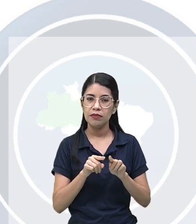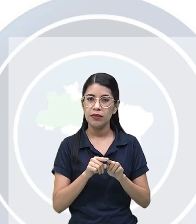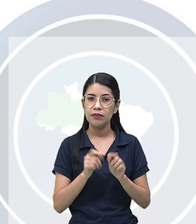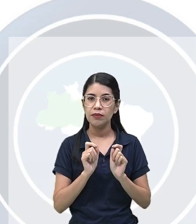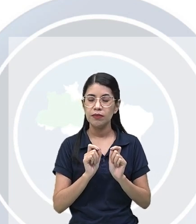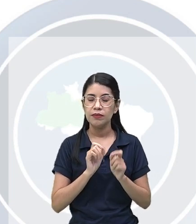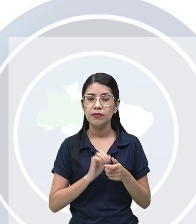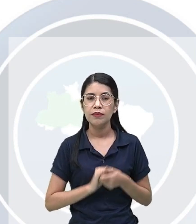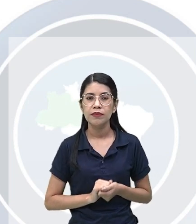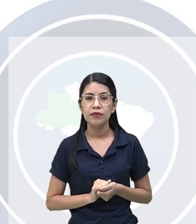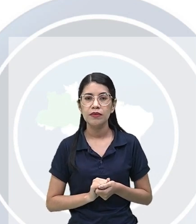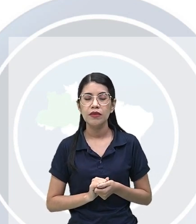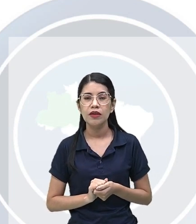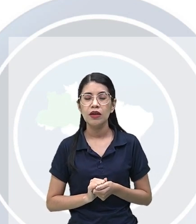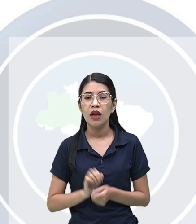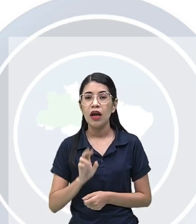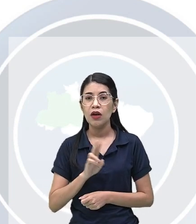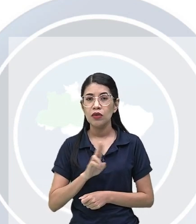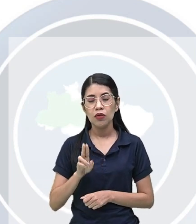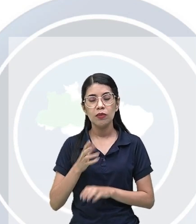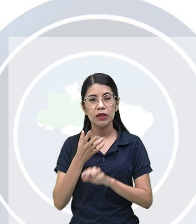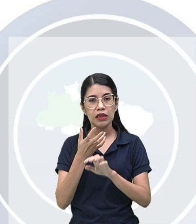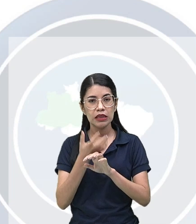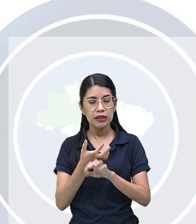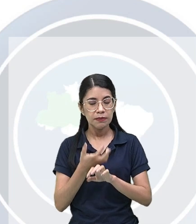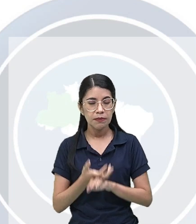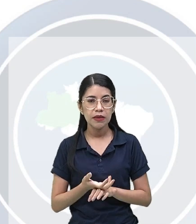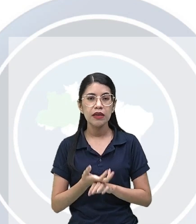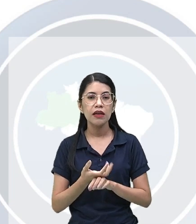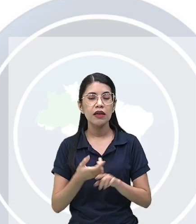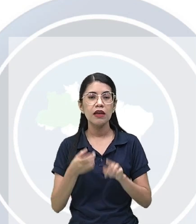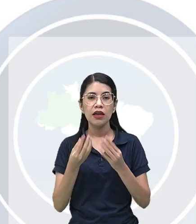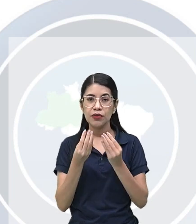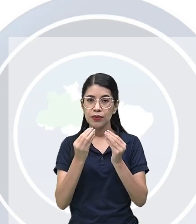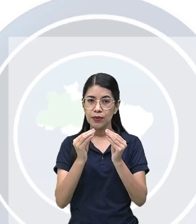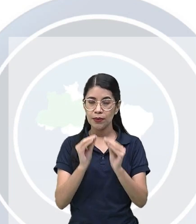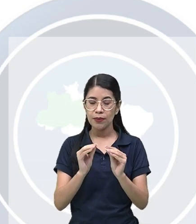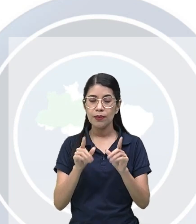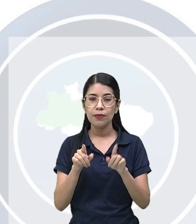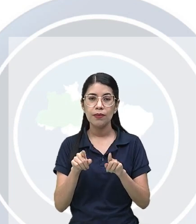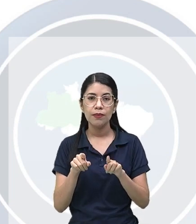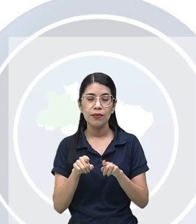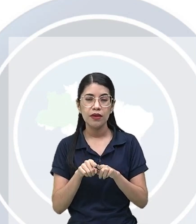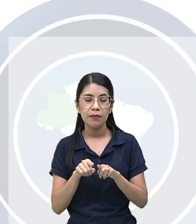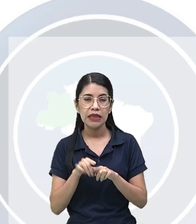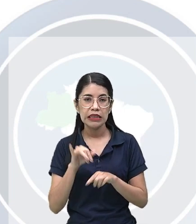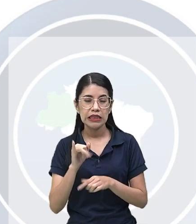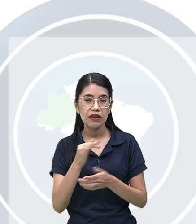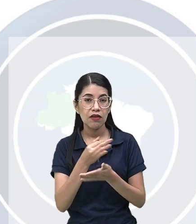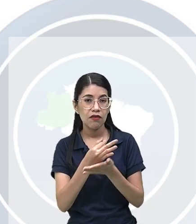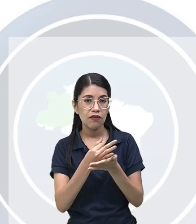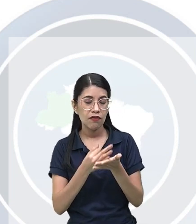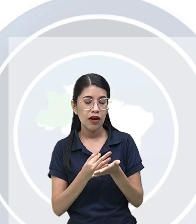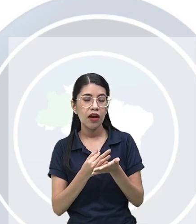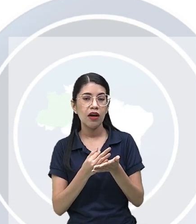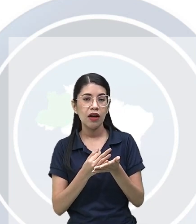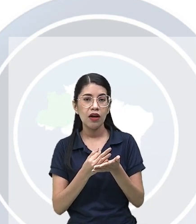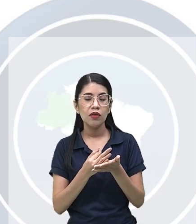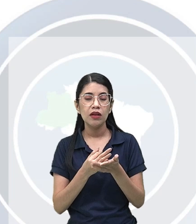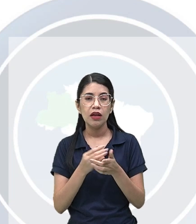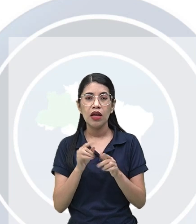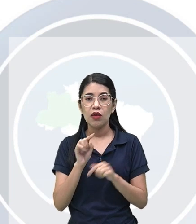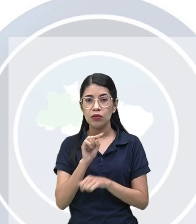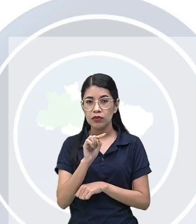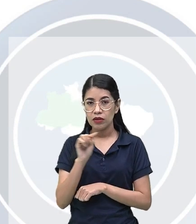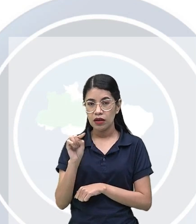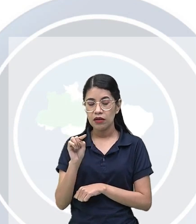né? Sobre o nome do componente que a gente colocou lá. No caso de falta, falta o espaço, como